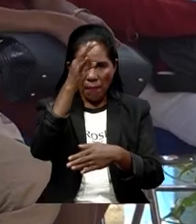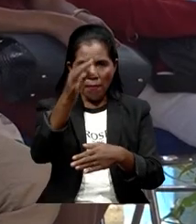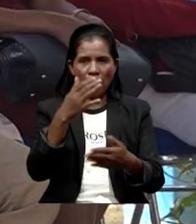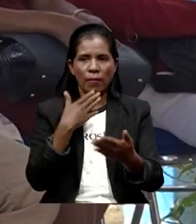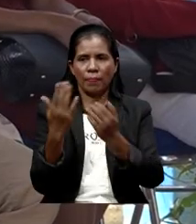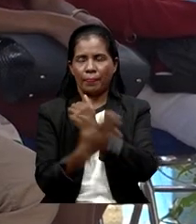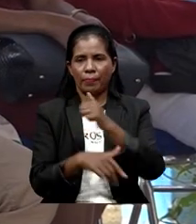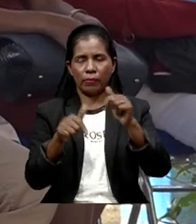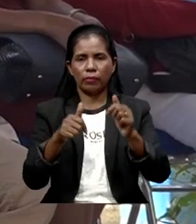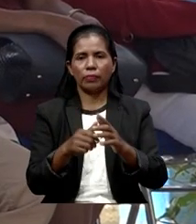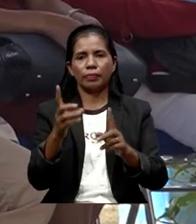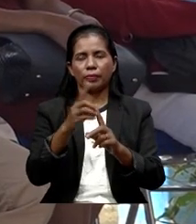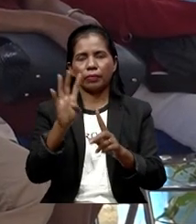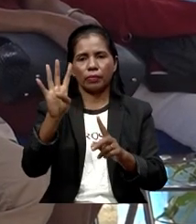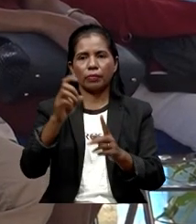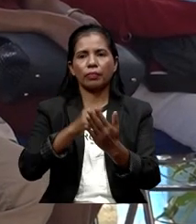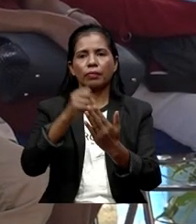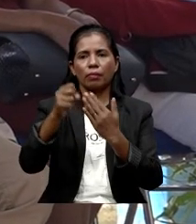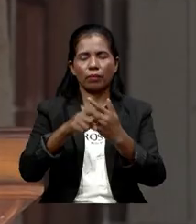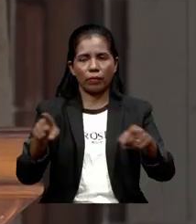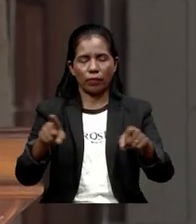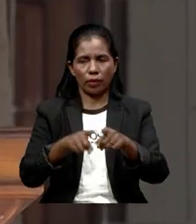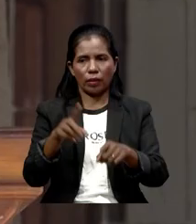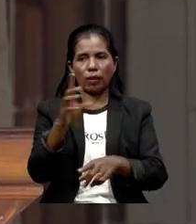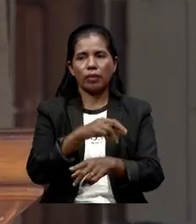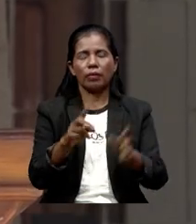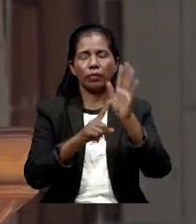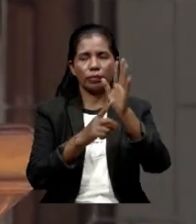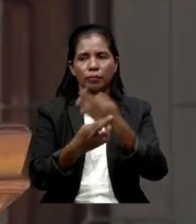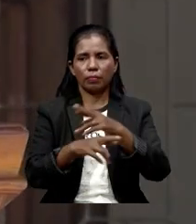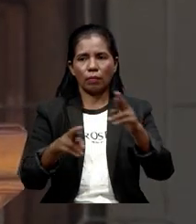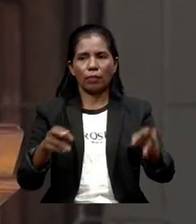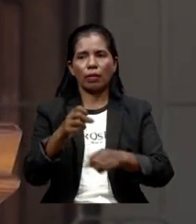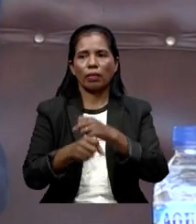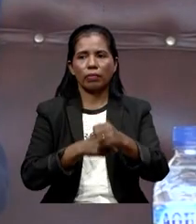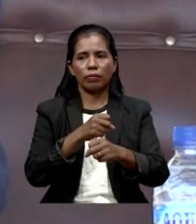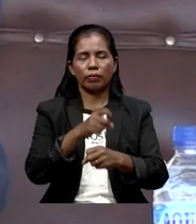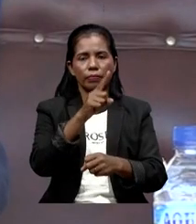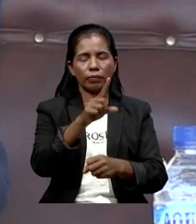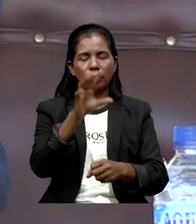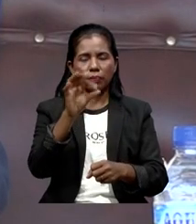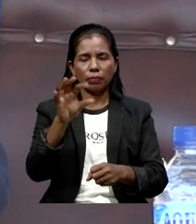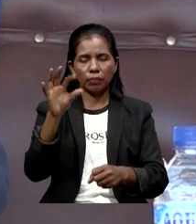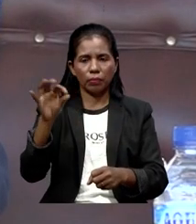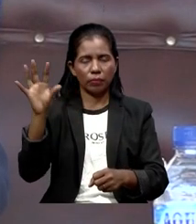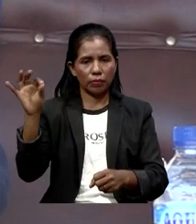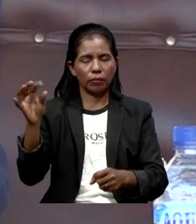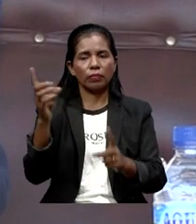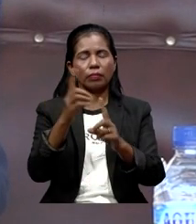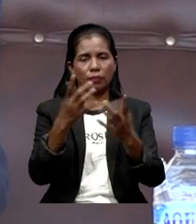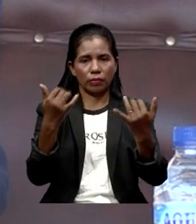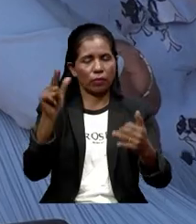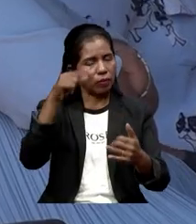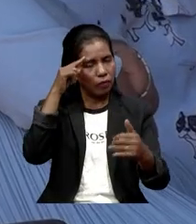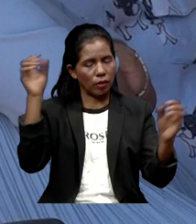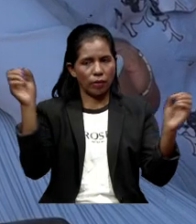Raída. Loron 4 de setembro, a Nessa Loron anuncia o resultado da votação e a Tina Reunida do CIA sendo licencia, mas bem, e a Loron né, governo da